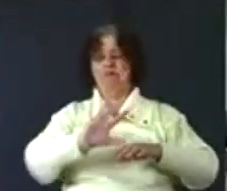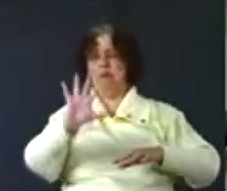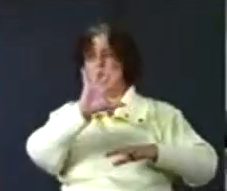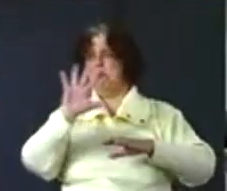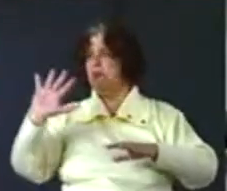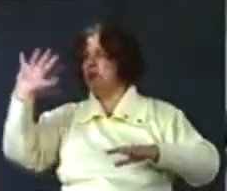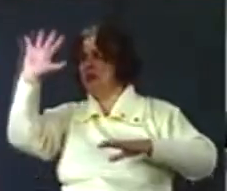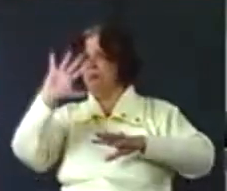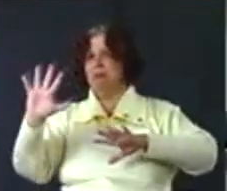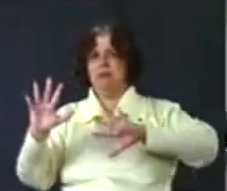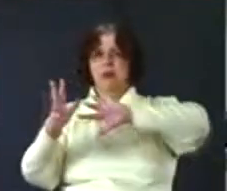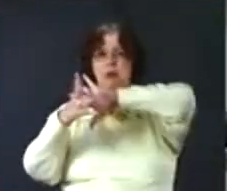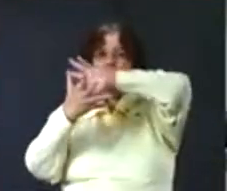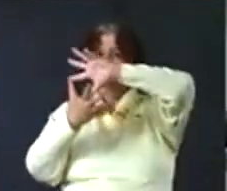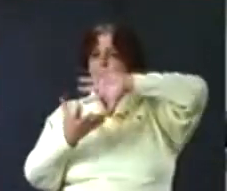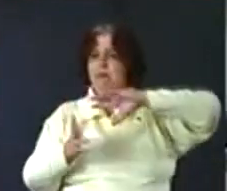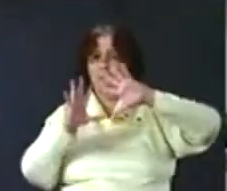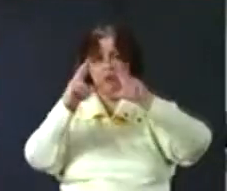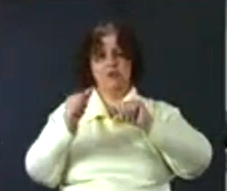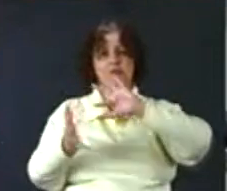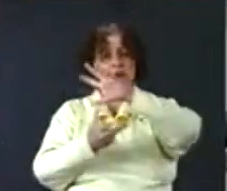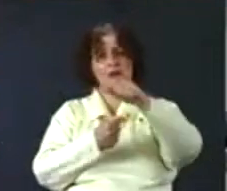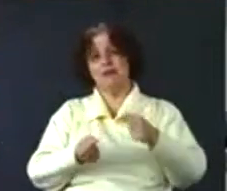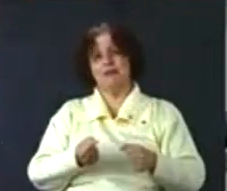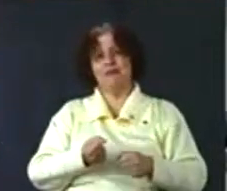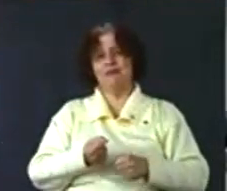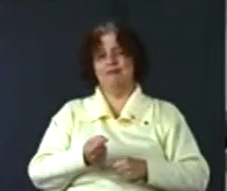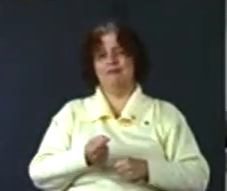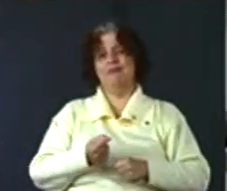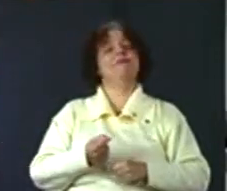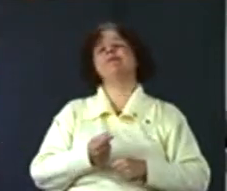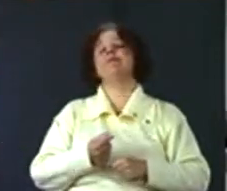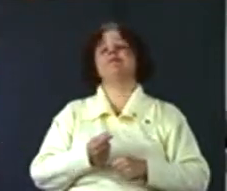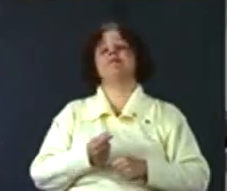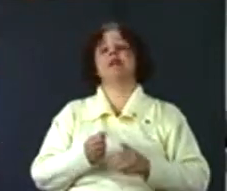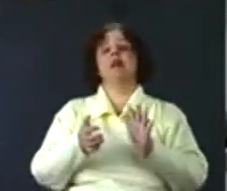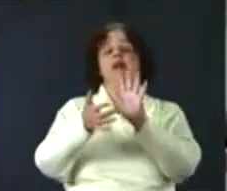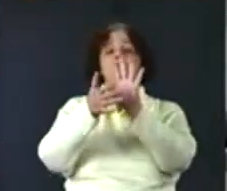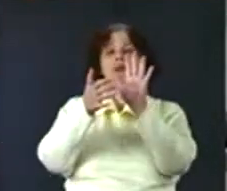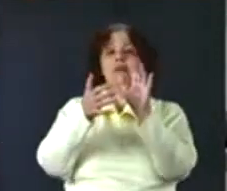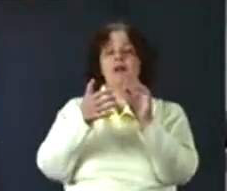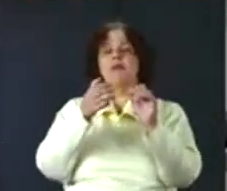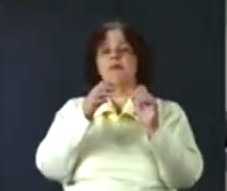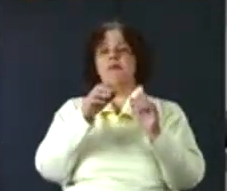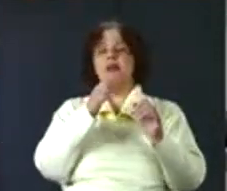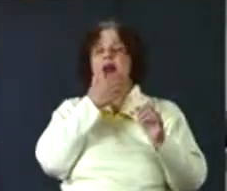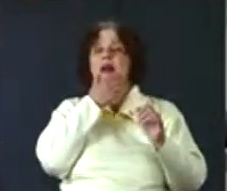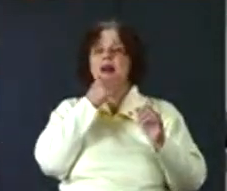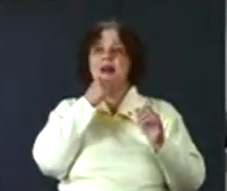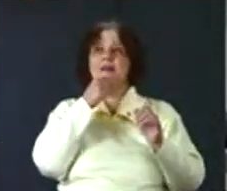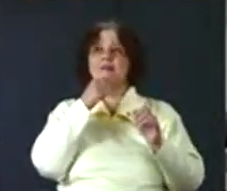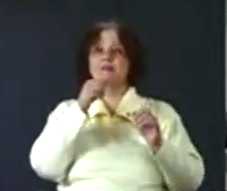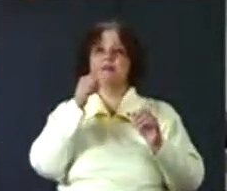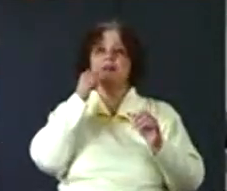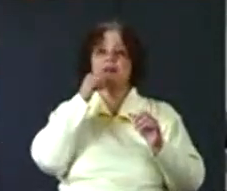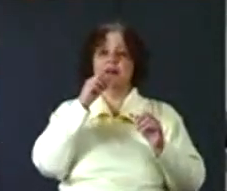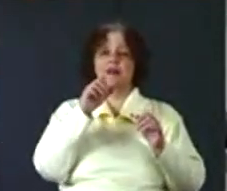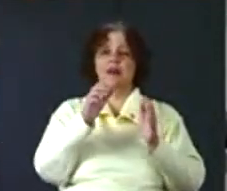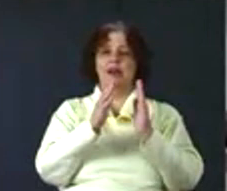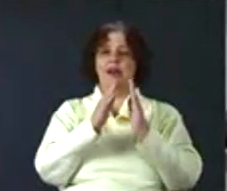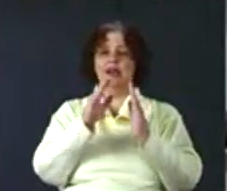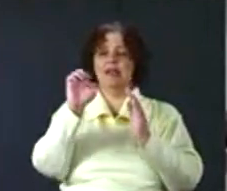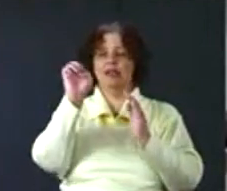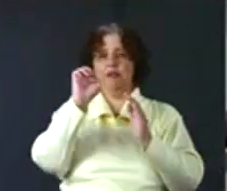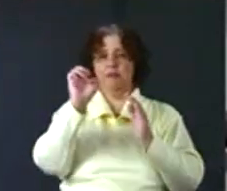ele escreve a mensagem. Esmirna tinha passado por uma destruição na sua história. Alguns achavam que nunca